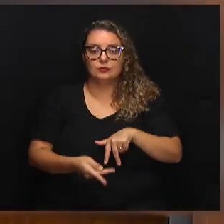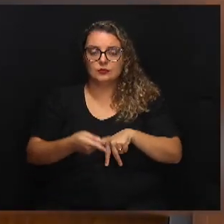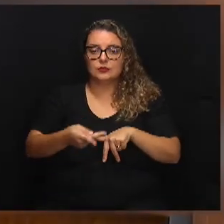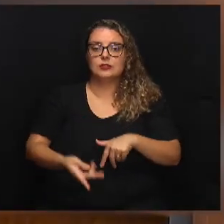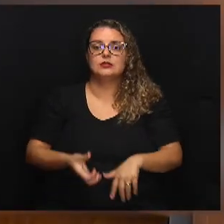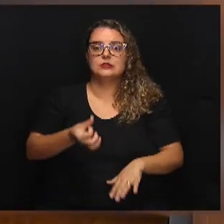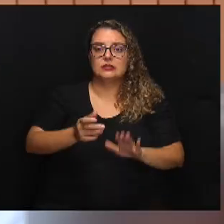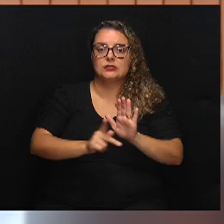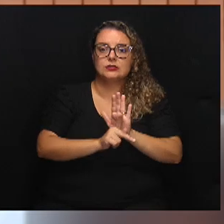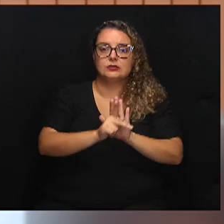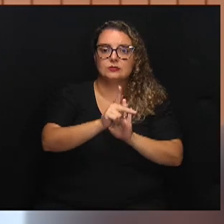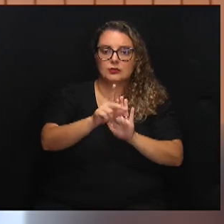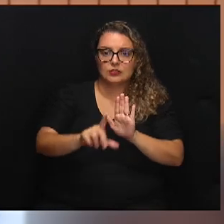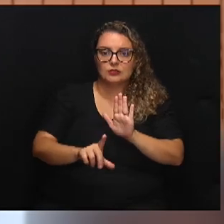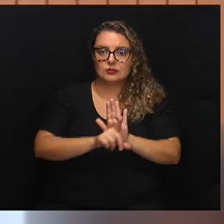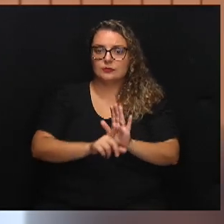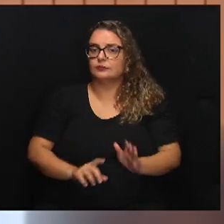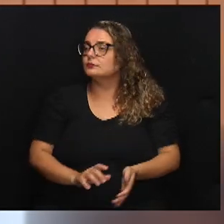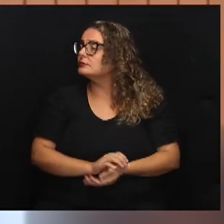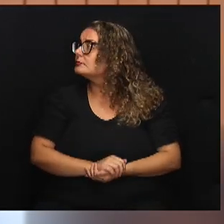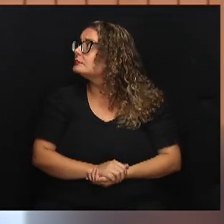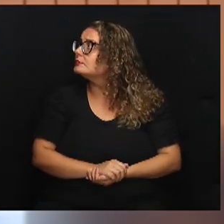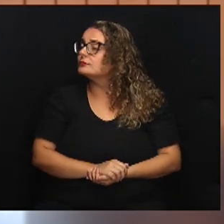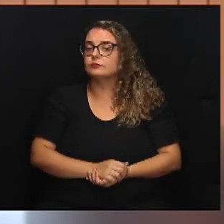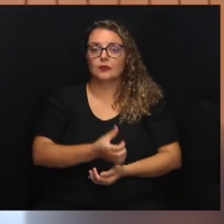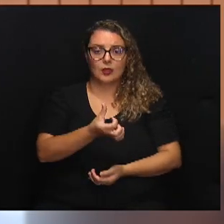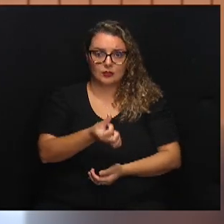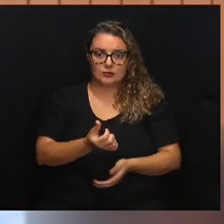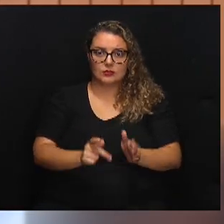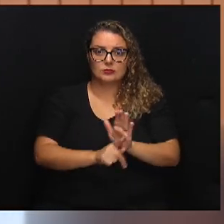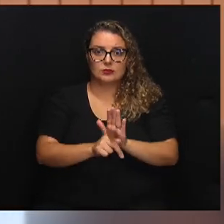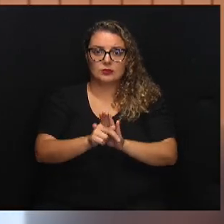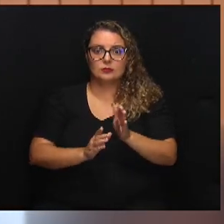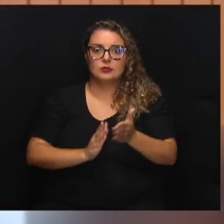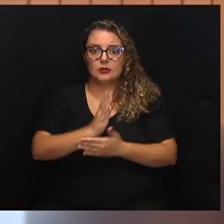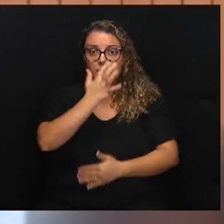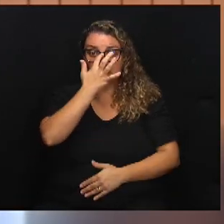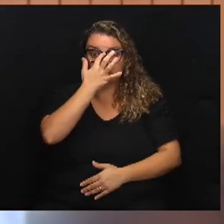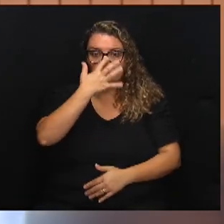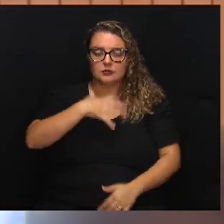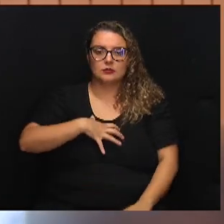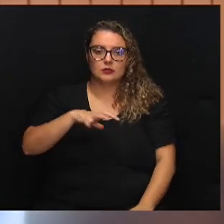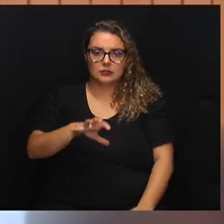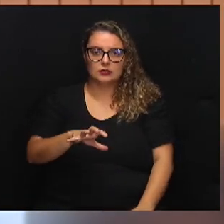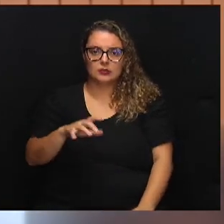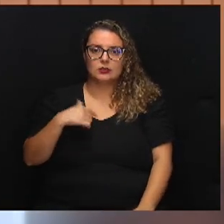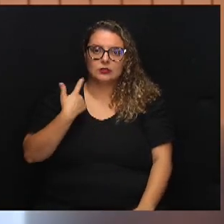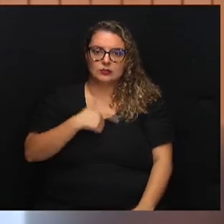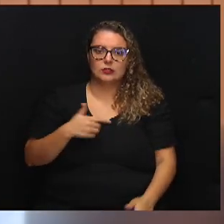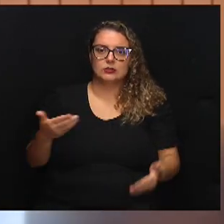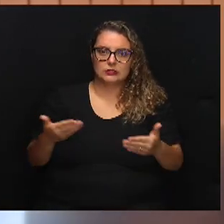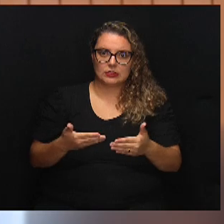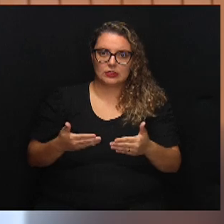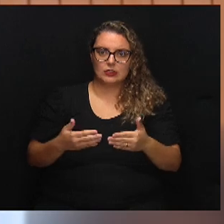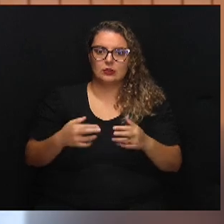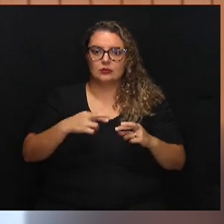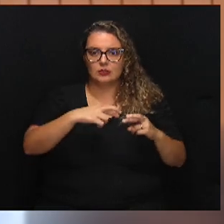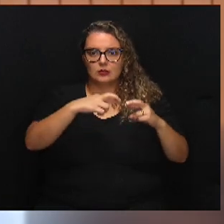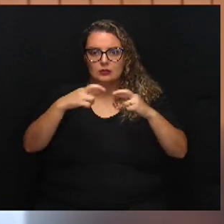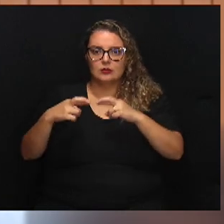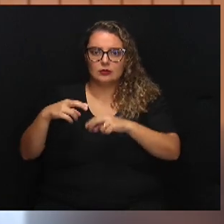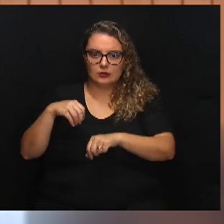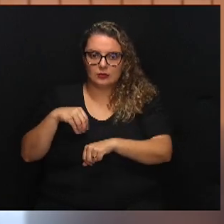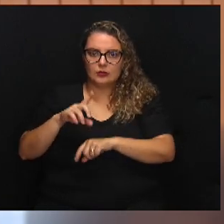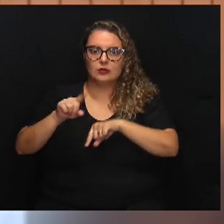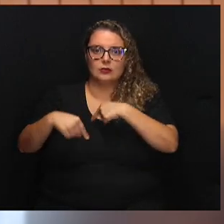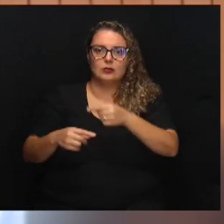6 projetos de lei. Os 6 projetos aprovados, e é dessa forma. A gente vai agora, a apreciação vai ser encaminhado para